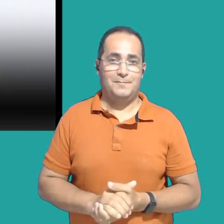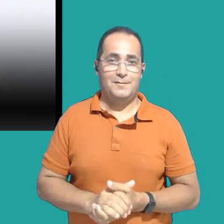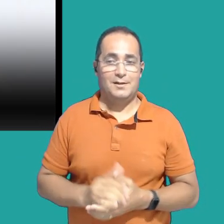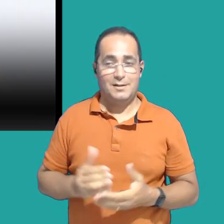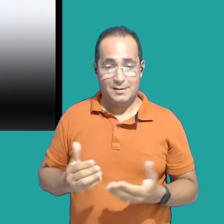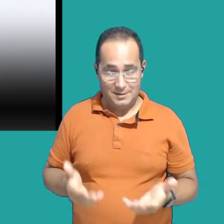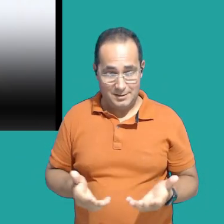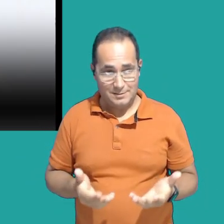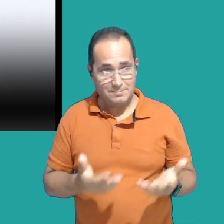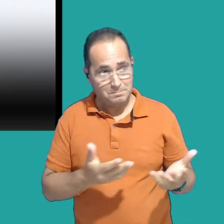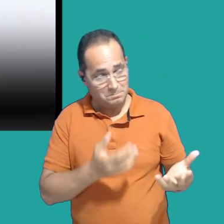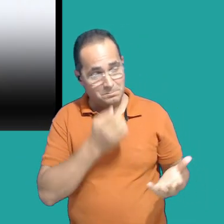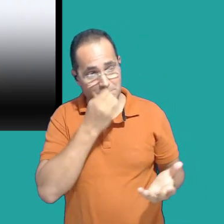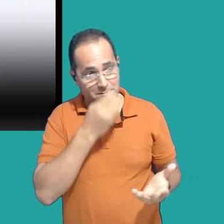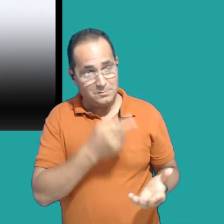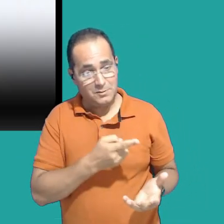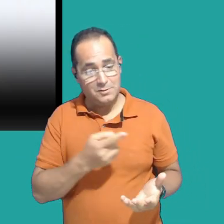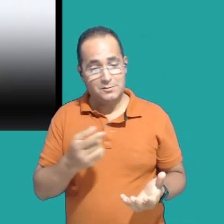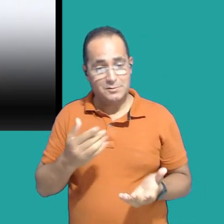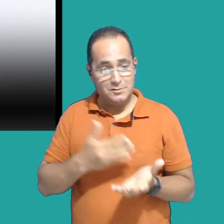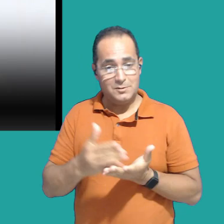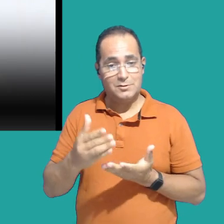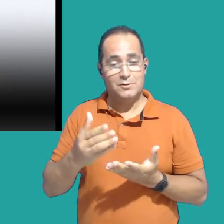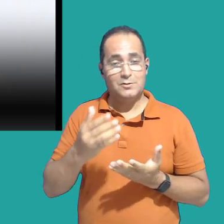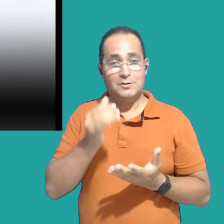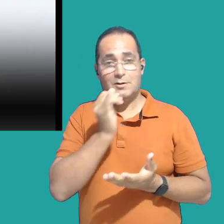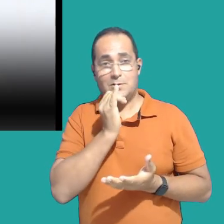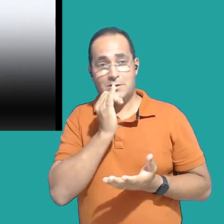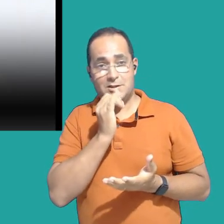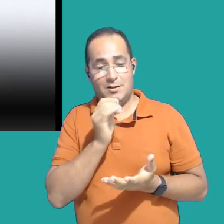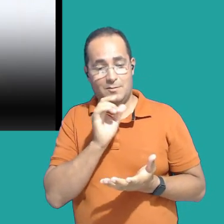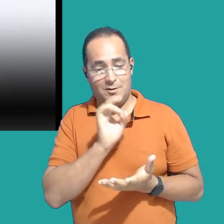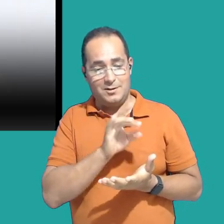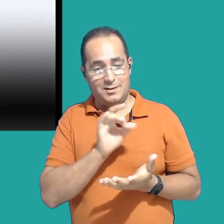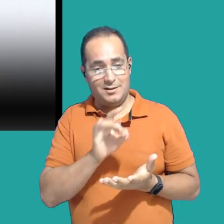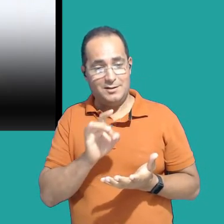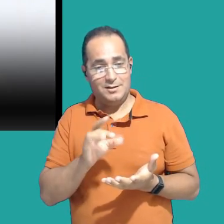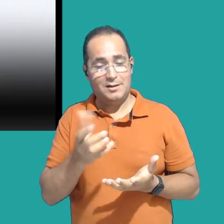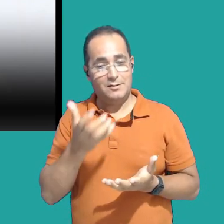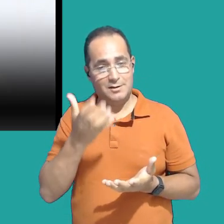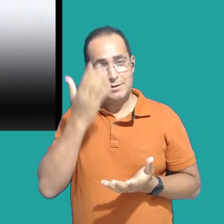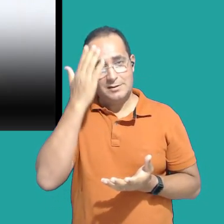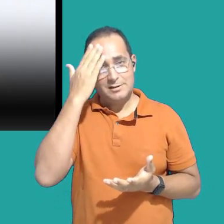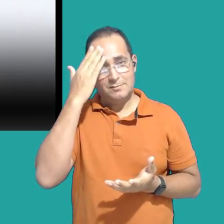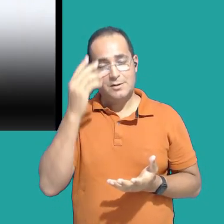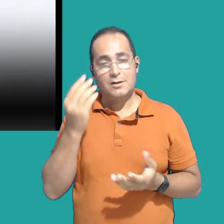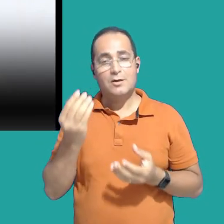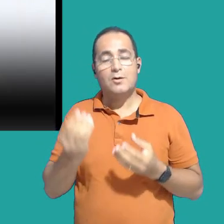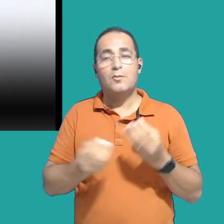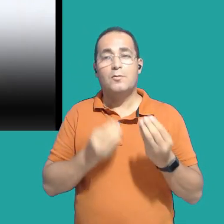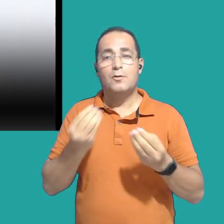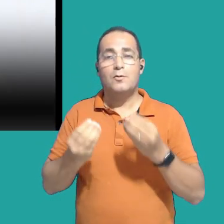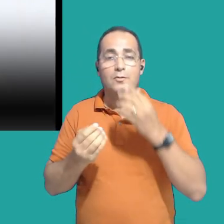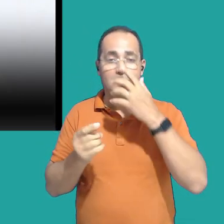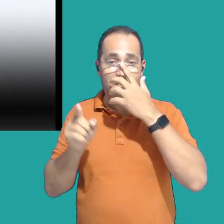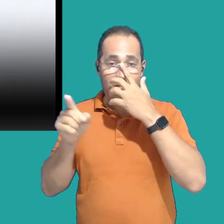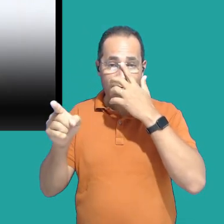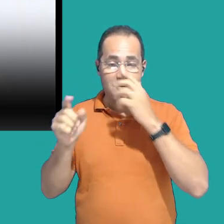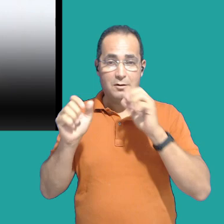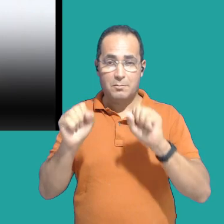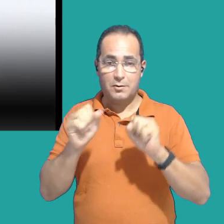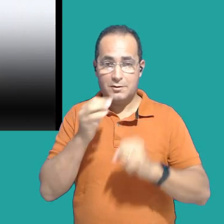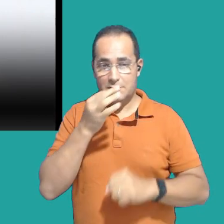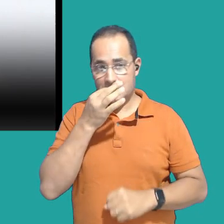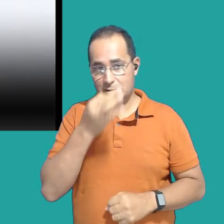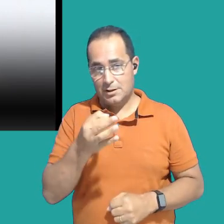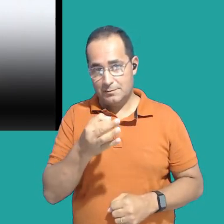Aí, aproveitando o ensejo também, que você já começou a dar alguns exemplos, eu queria saber aí como é que você